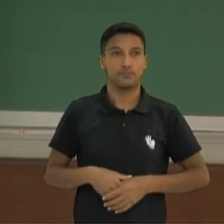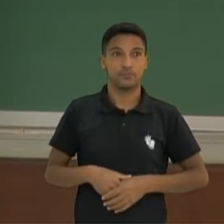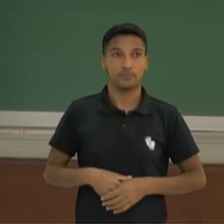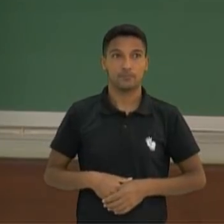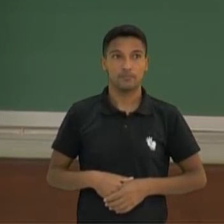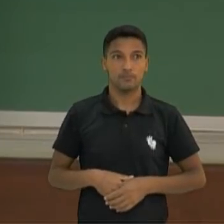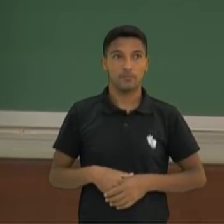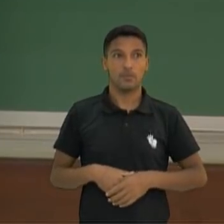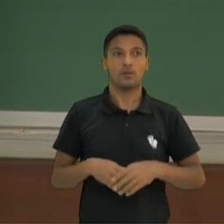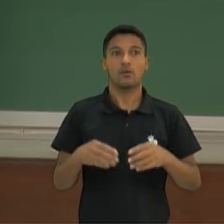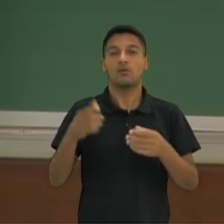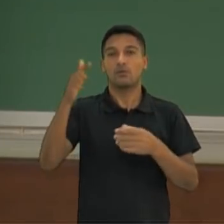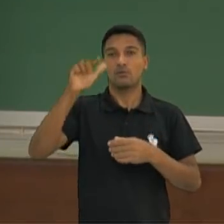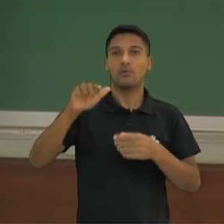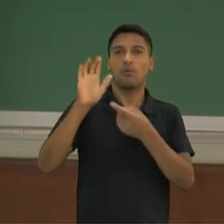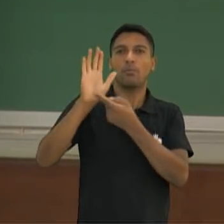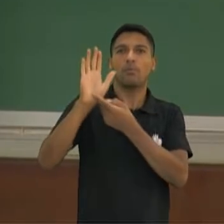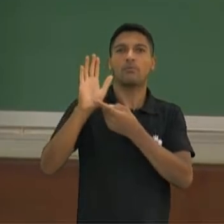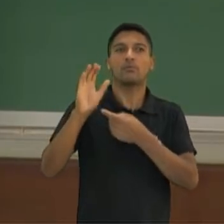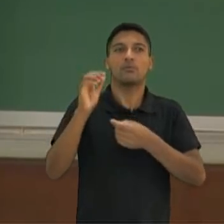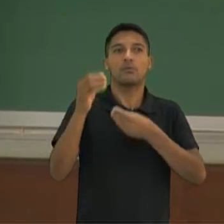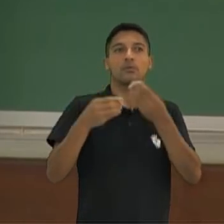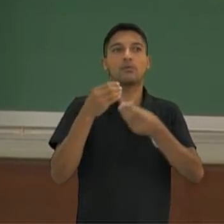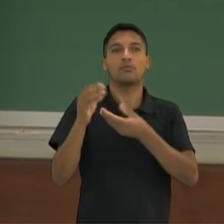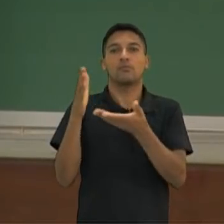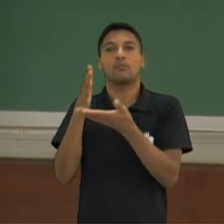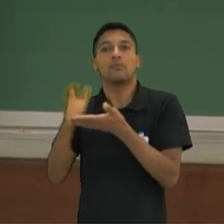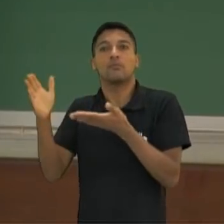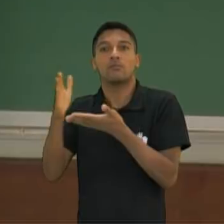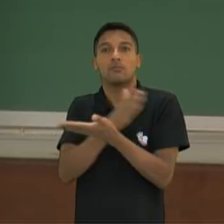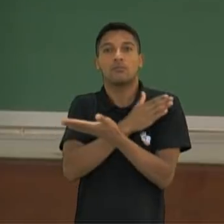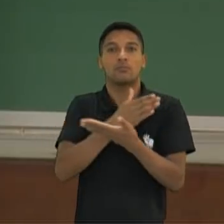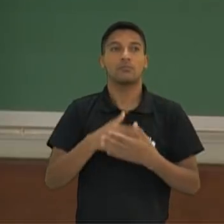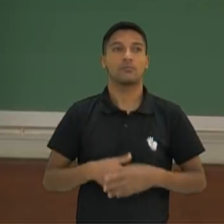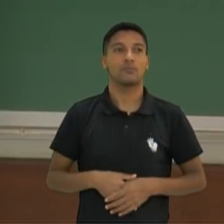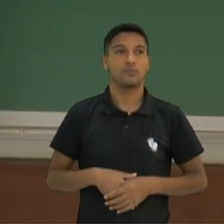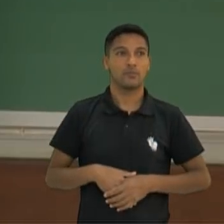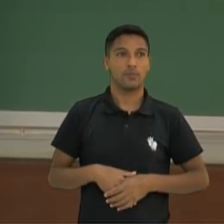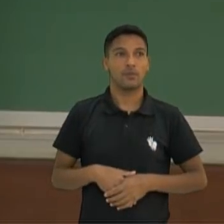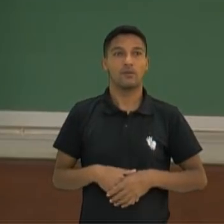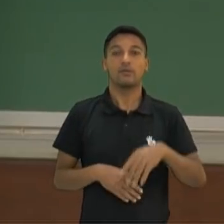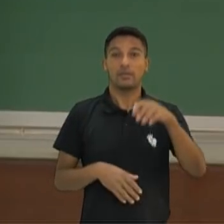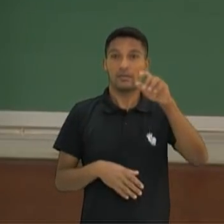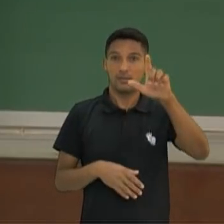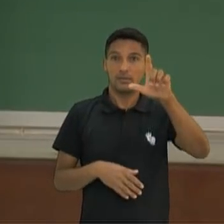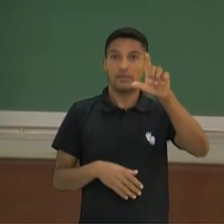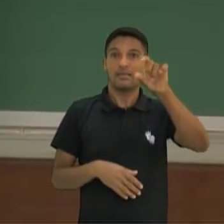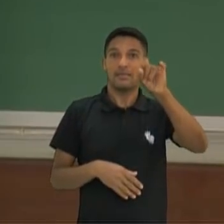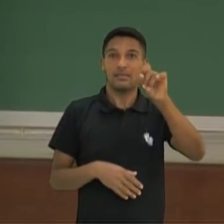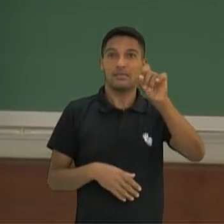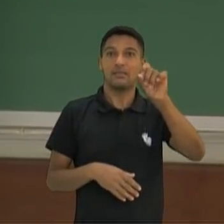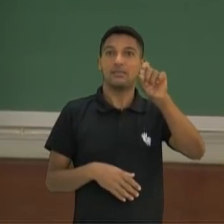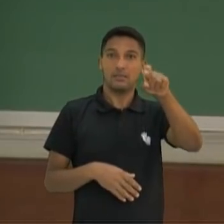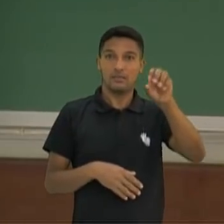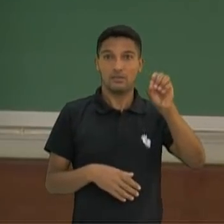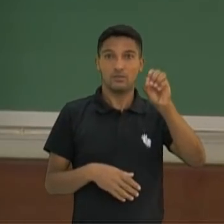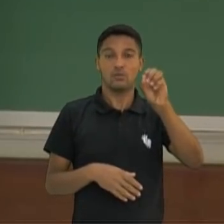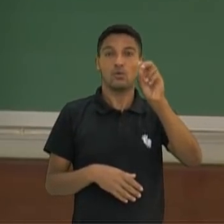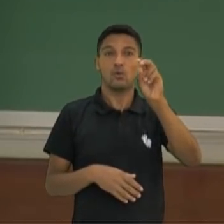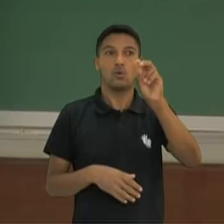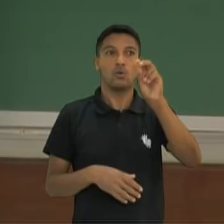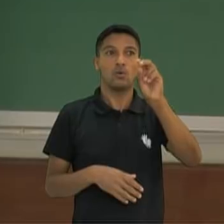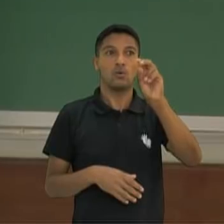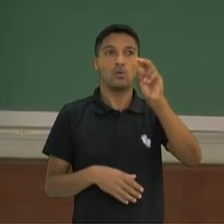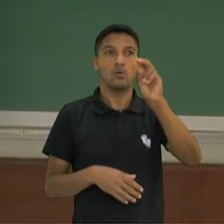A separação deve ser feita inicialmente pelas questões do lixo úmido, onde nós vamos ter restos de comida,